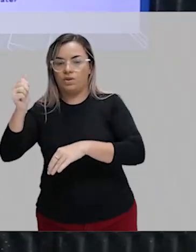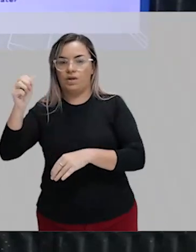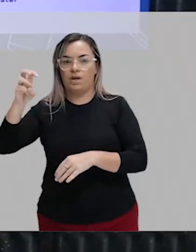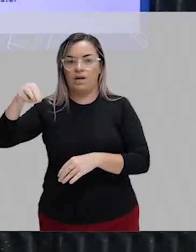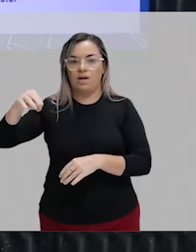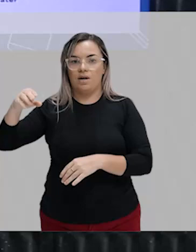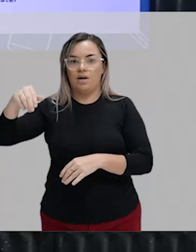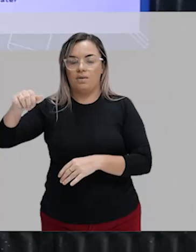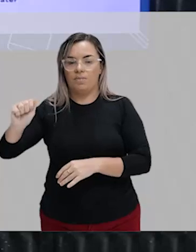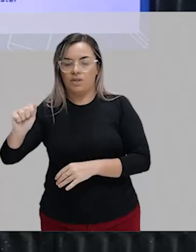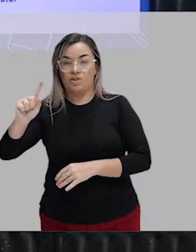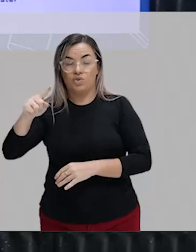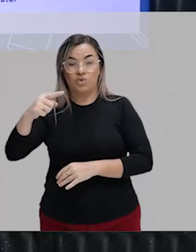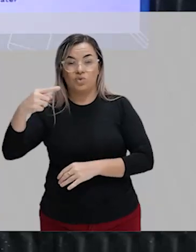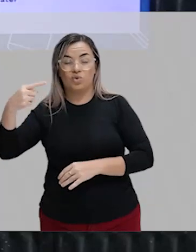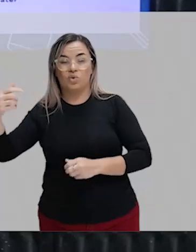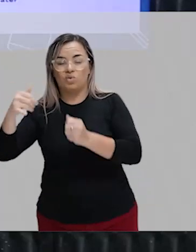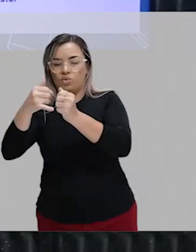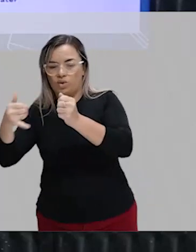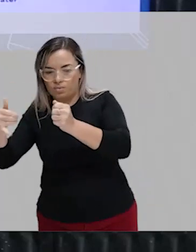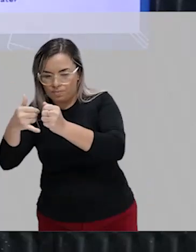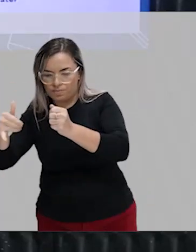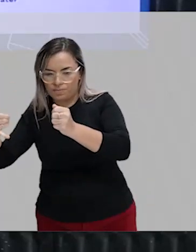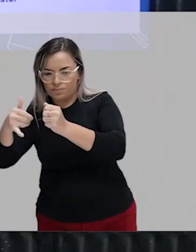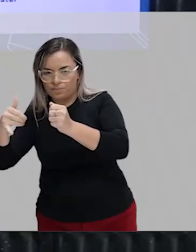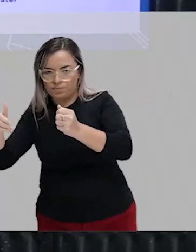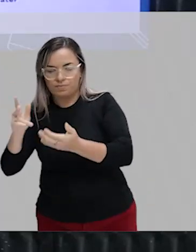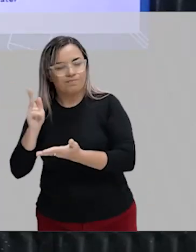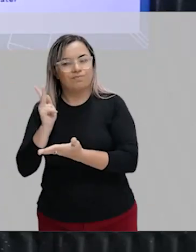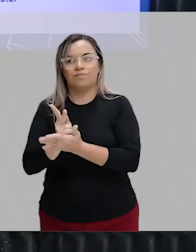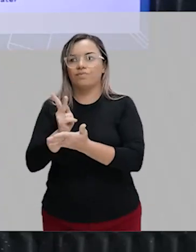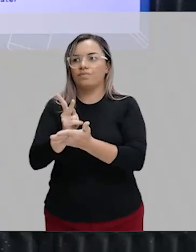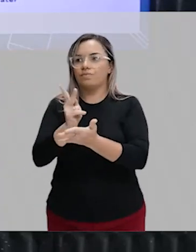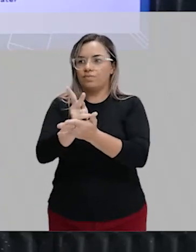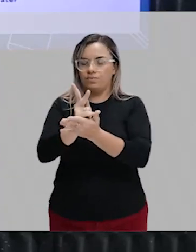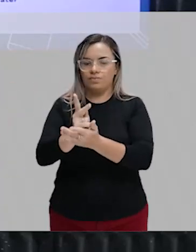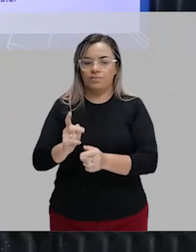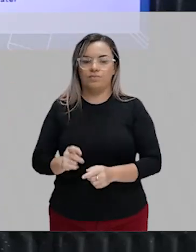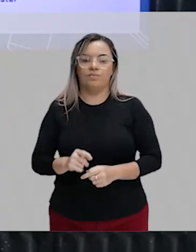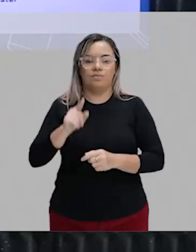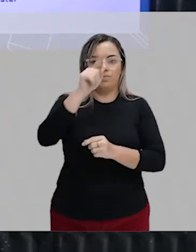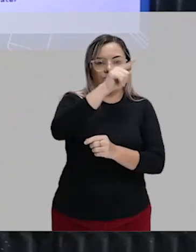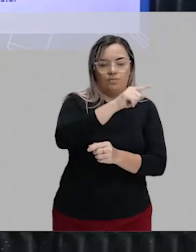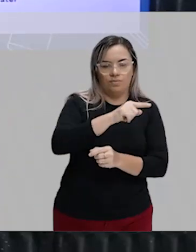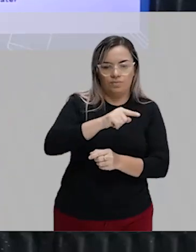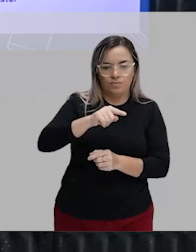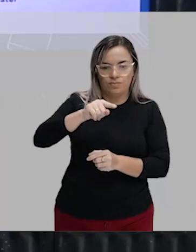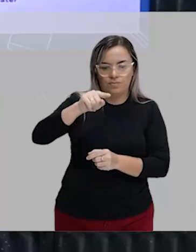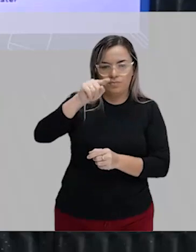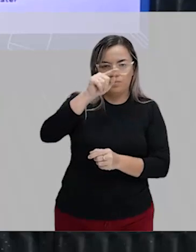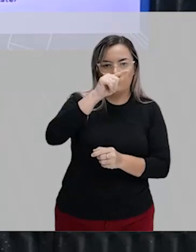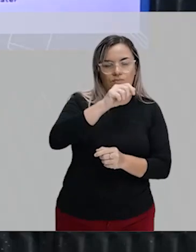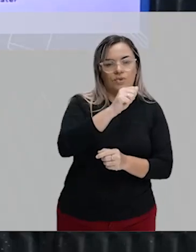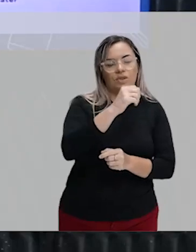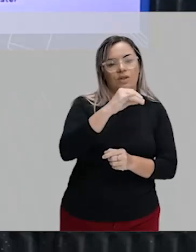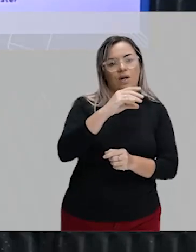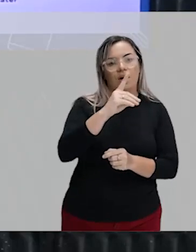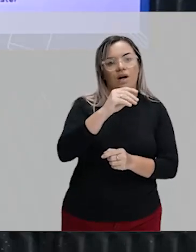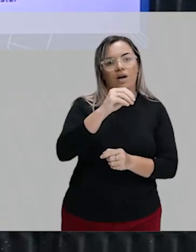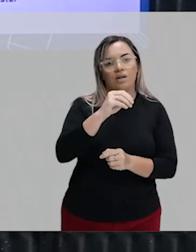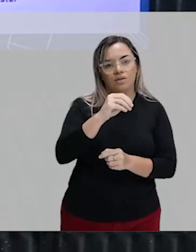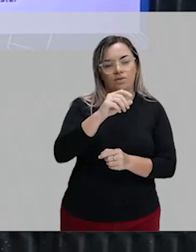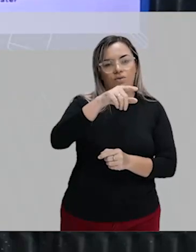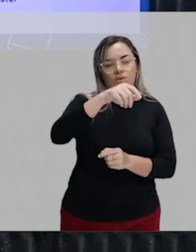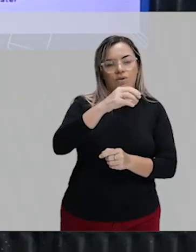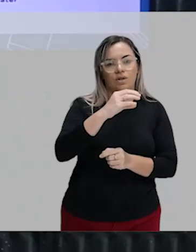aminoácido, certo? Então, sempre vai ser o ácido carboxílico de um aminoácido vai